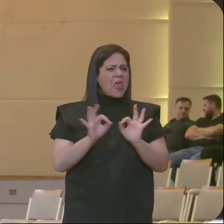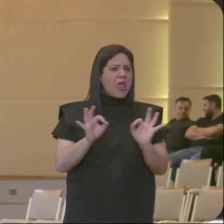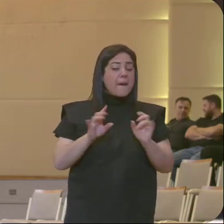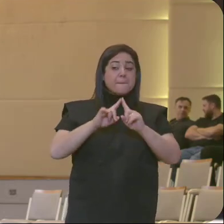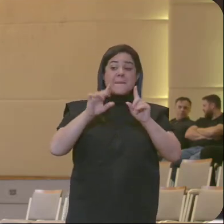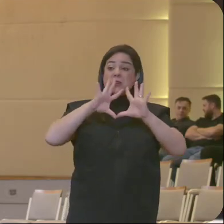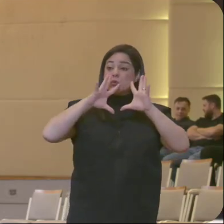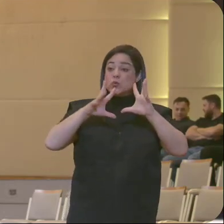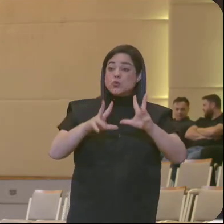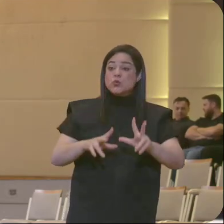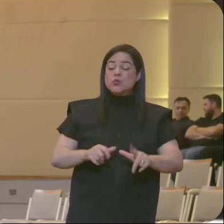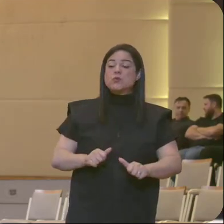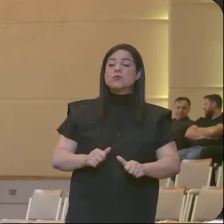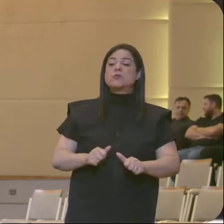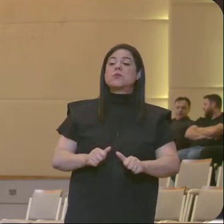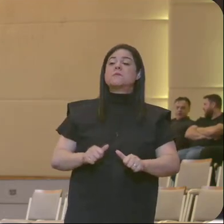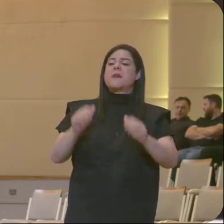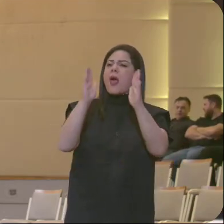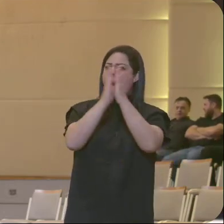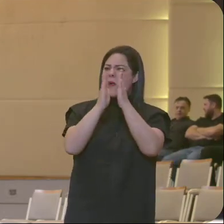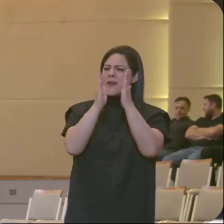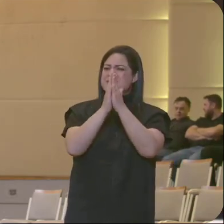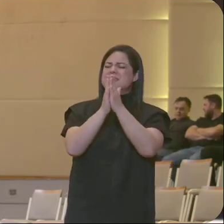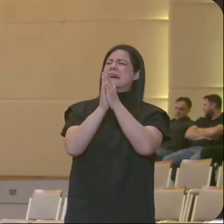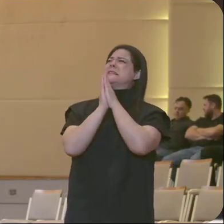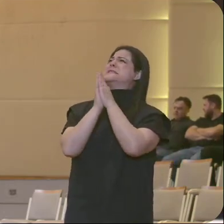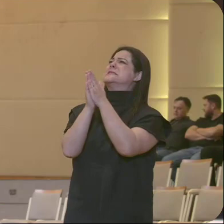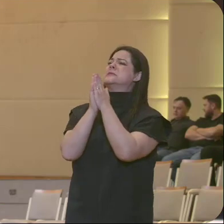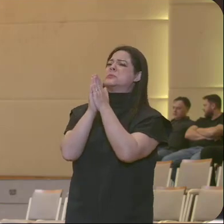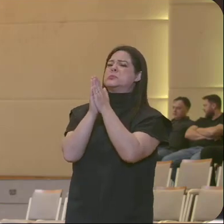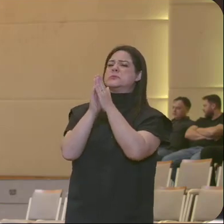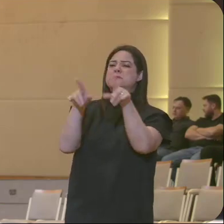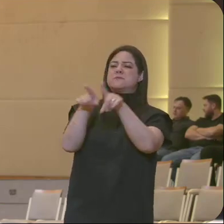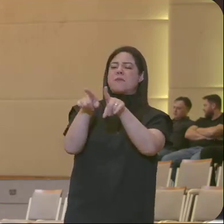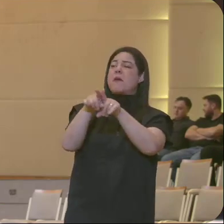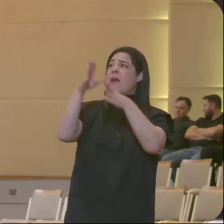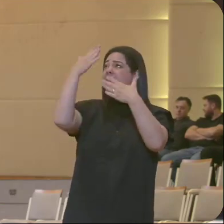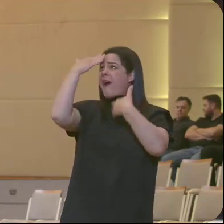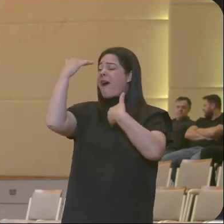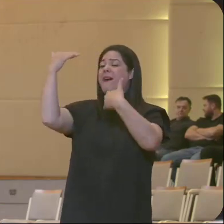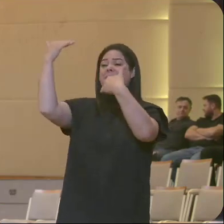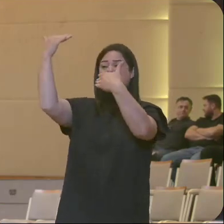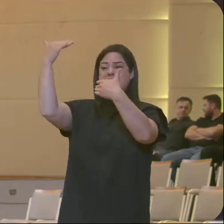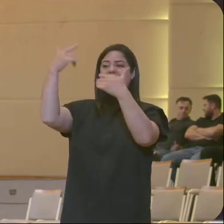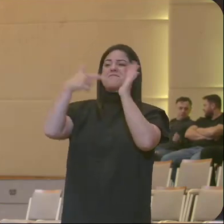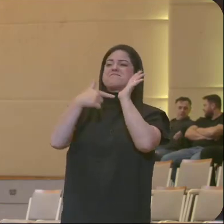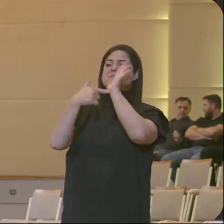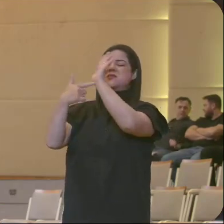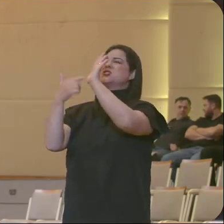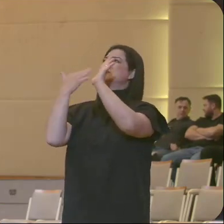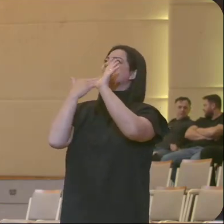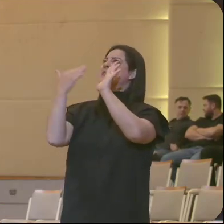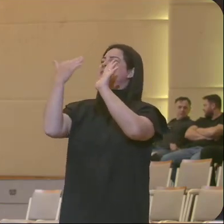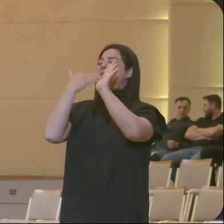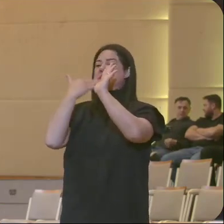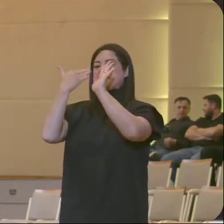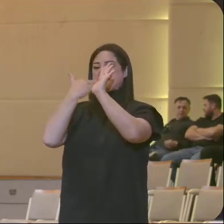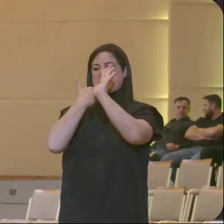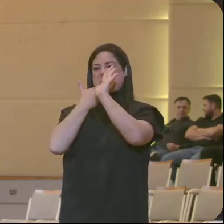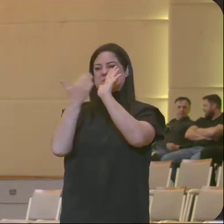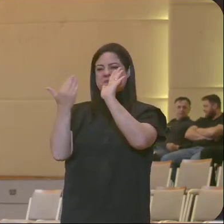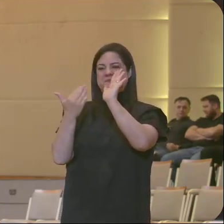tudo. Pelo quê? Pela oração e súplicas e com ação de graças, apresentem seus pedidos a